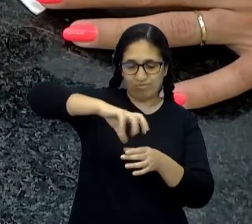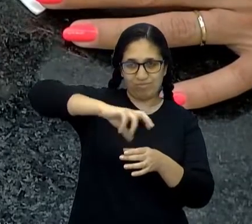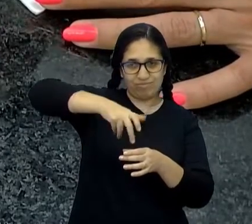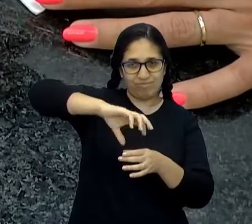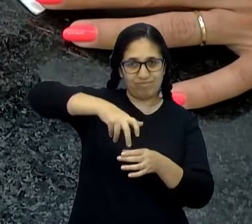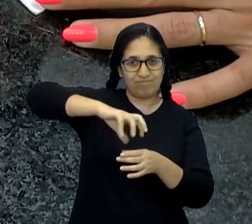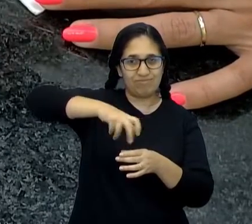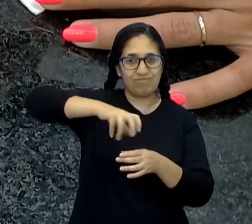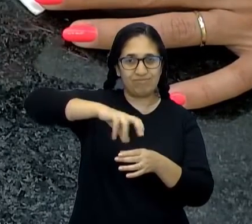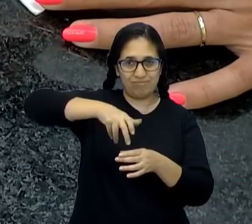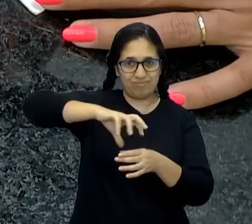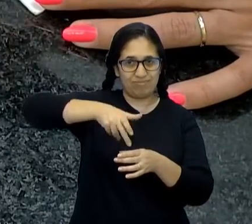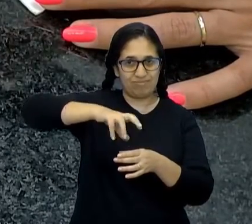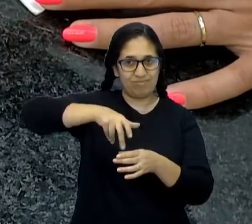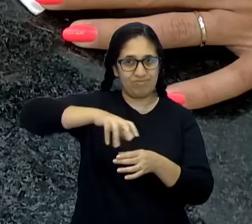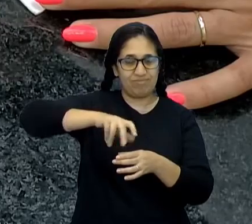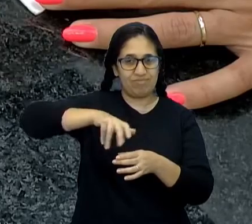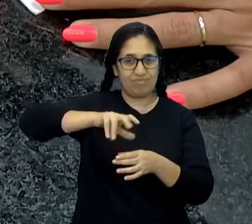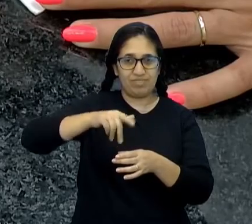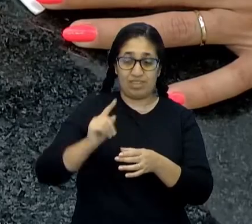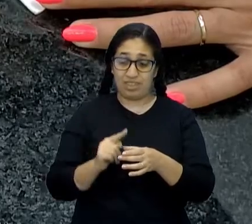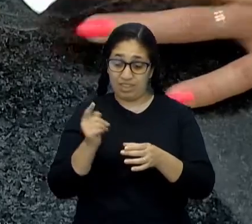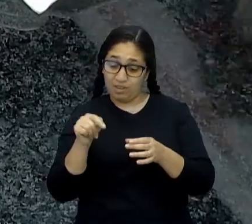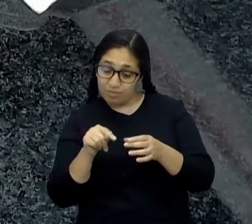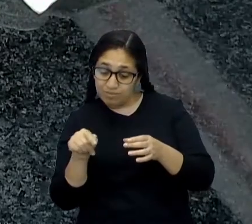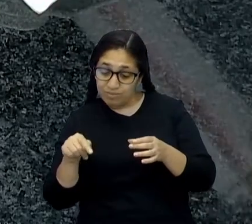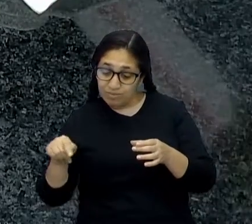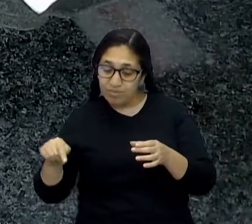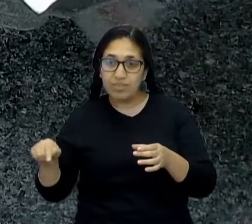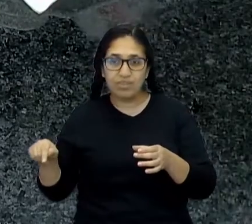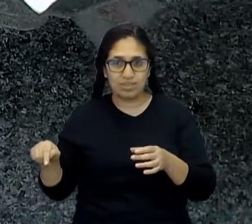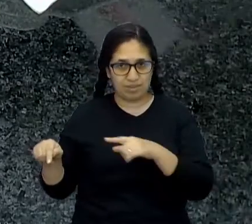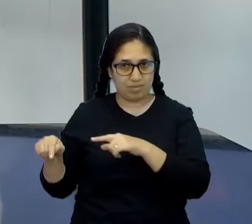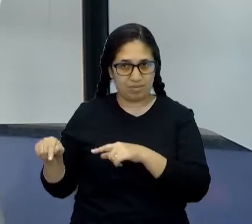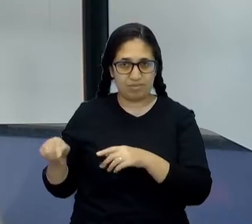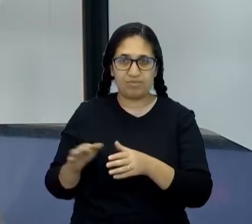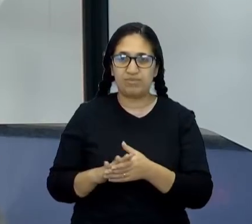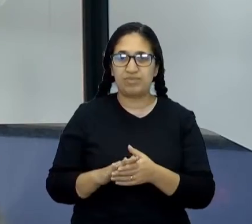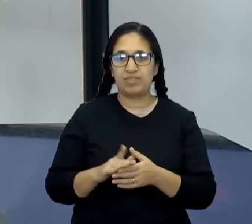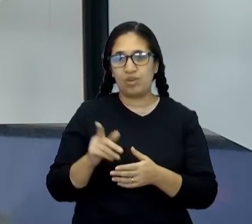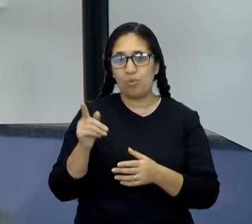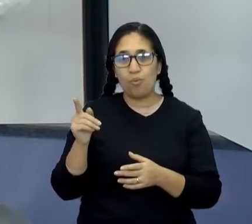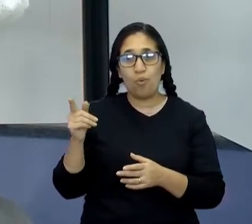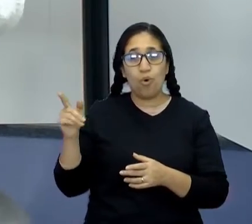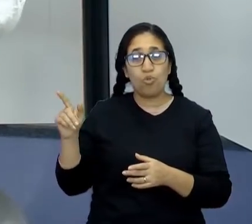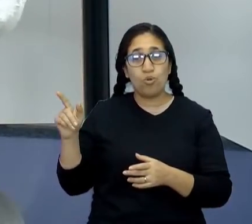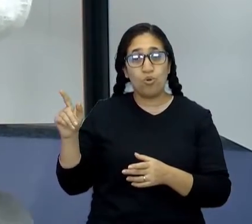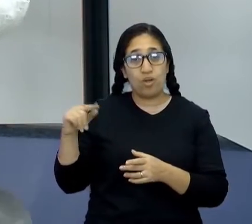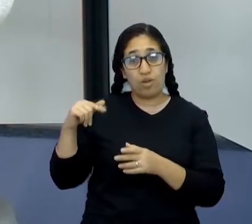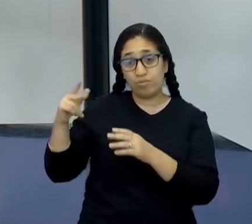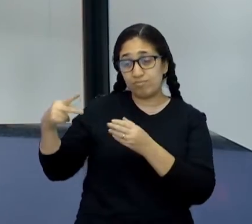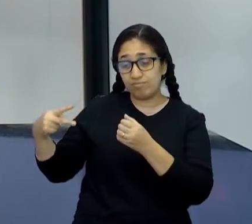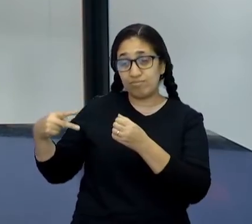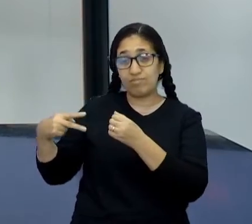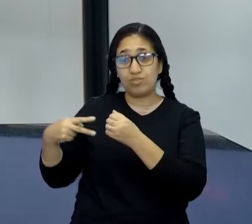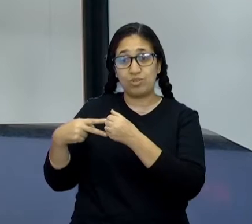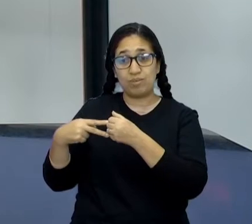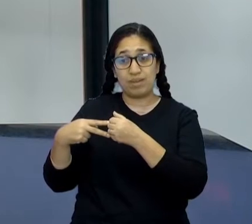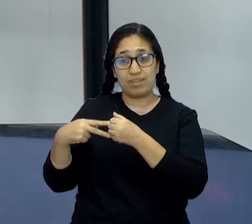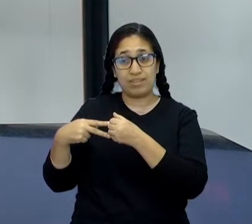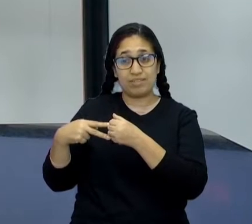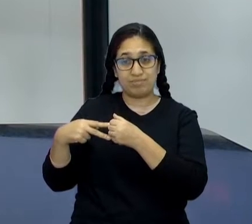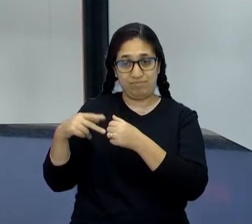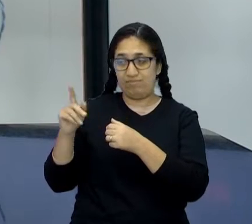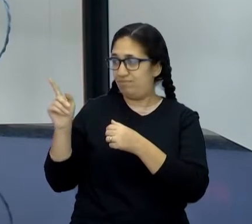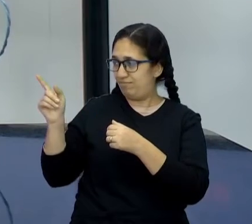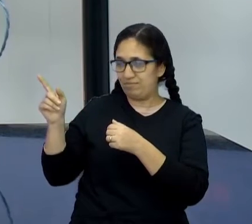esse receptor aqui. Aí, na outra, aqui no meio, eu puxei aqui, ó, eu conectei a uma extensão,